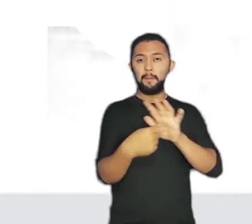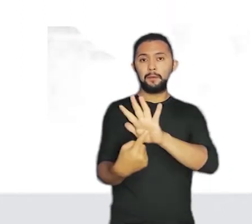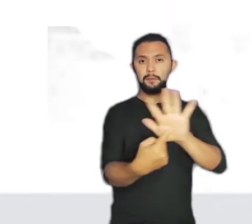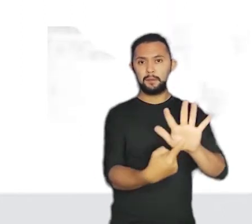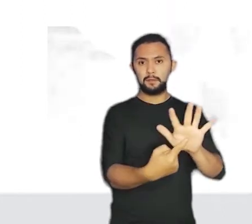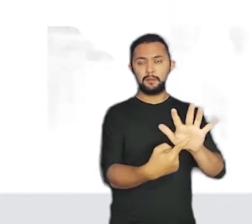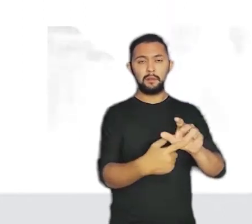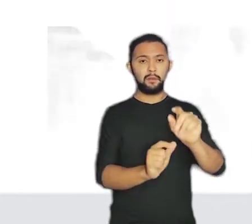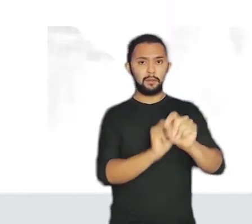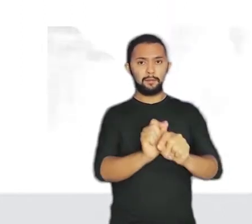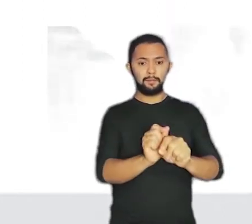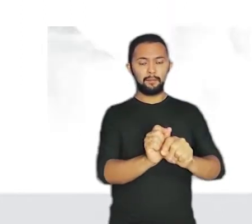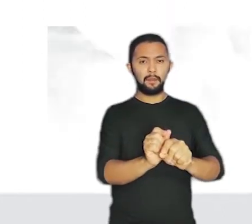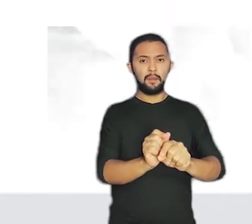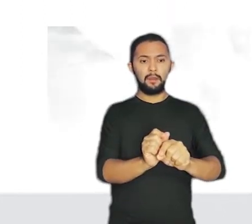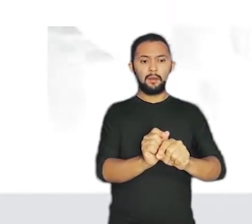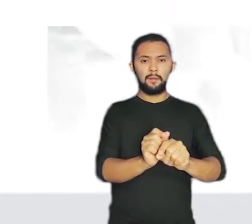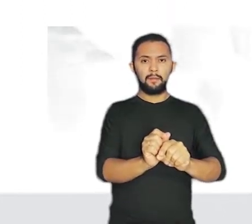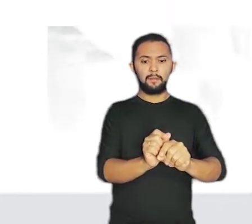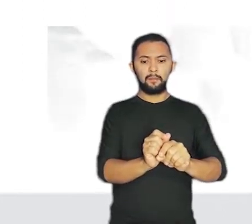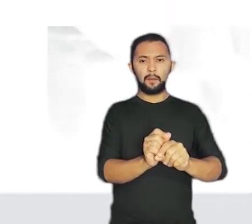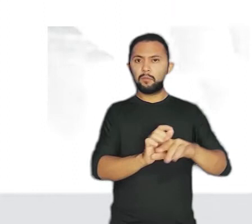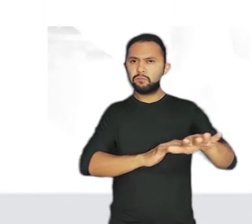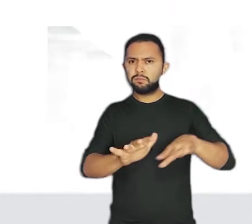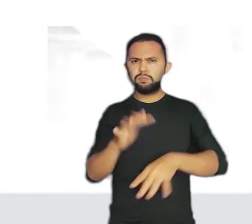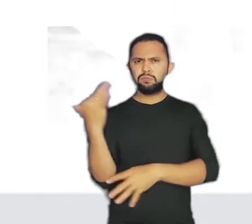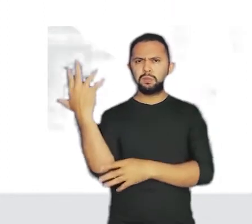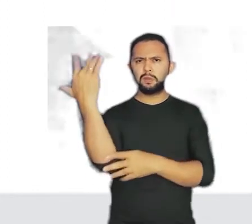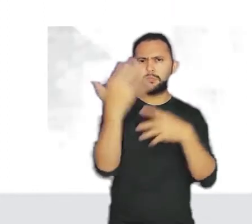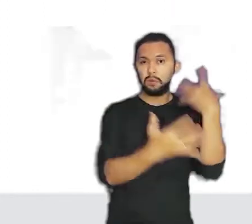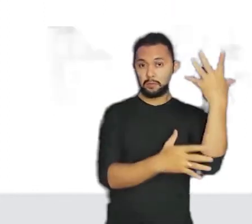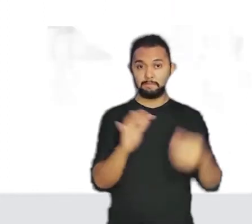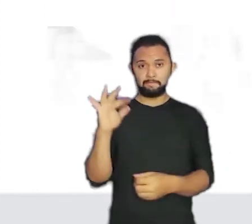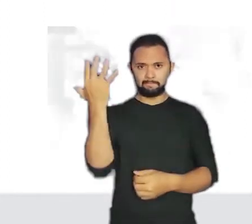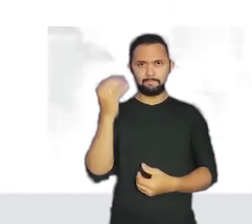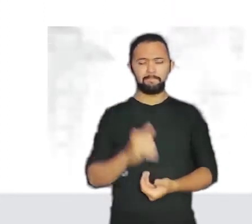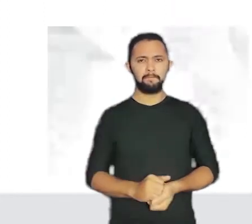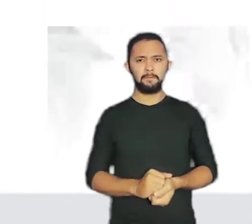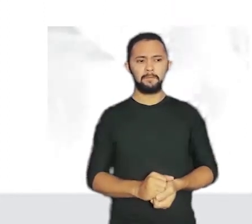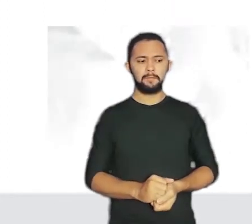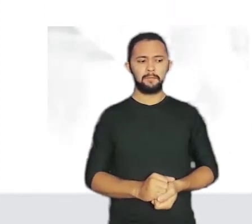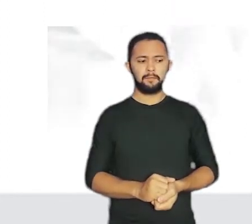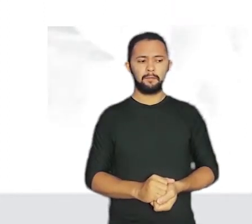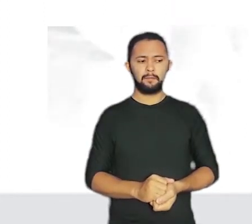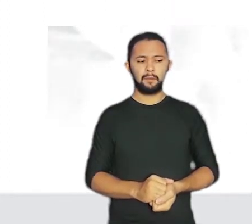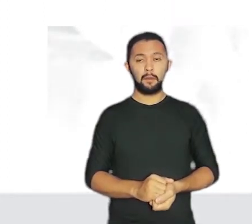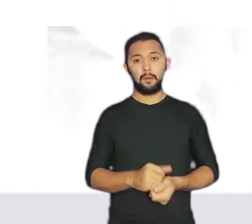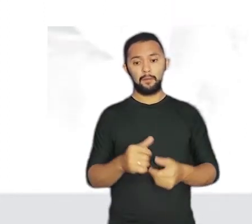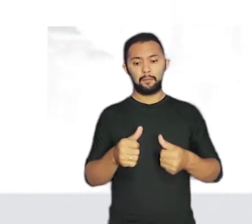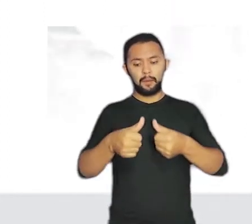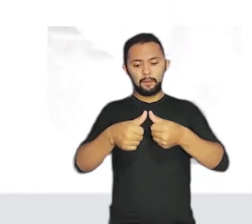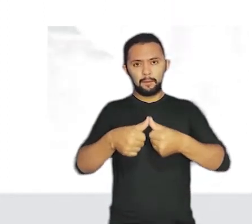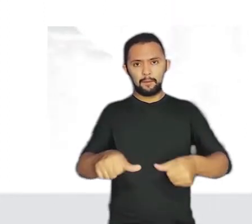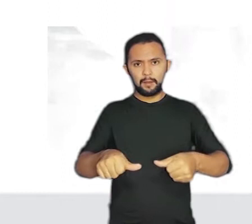sim a ter sujeito. Então, o verbo indicando um fenômeno natural, oração sem sujeito. O verbo ser ou o verbo